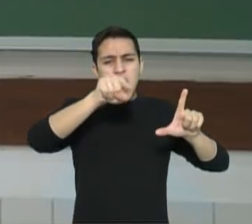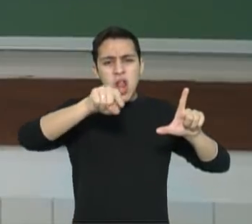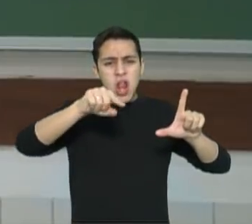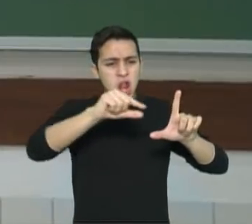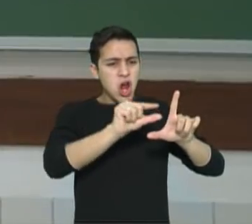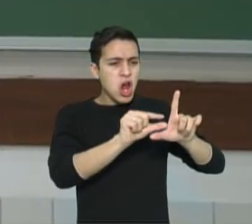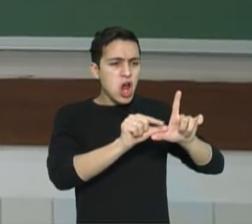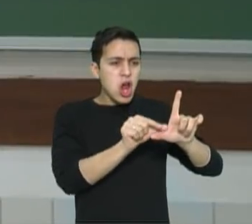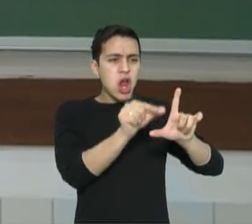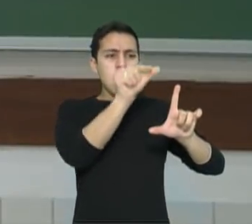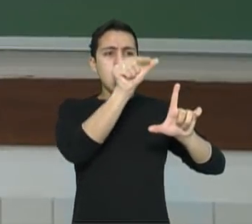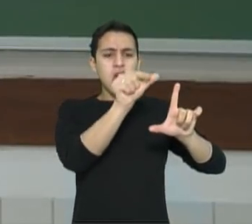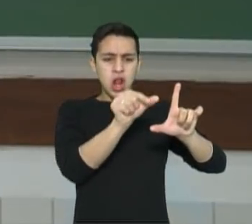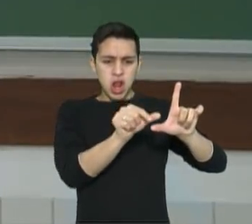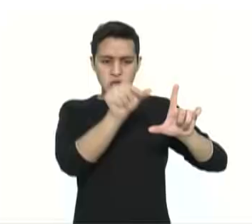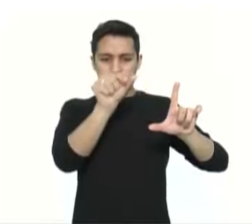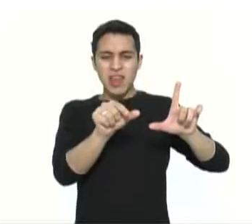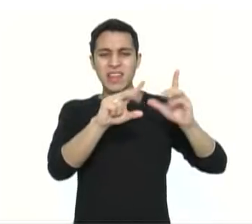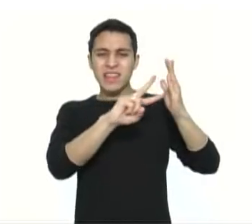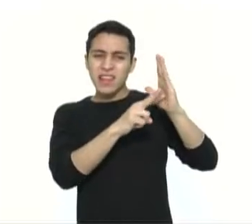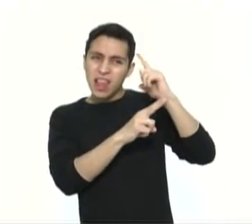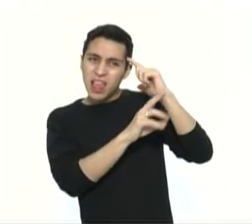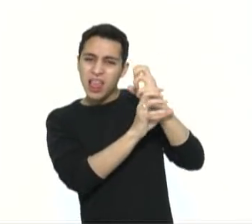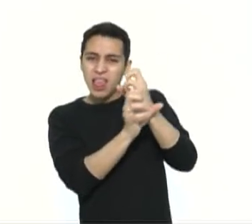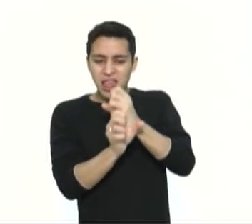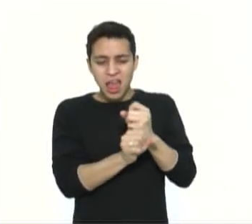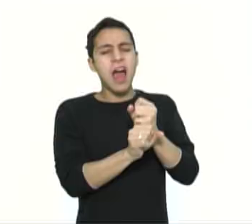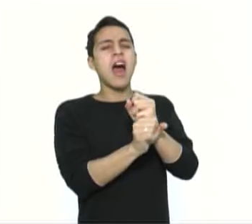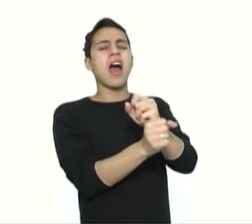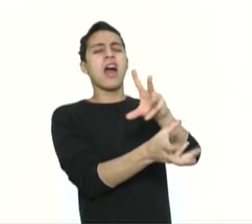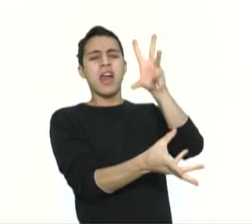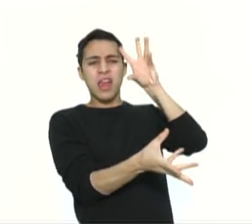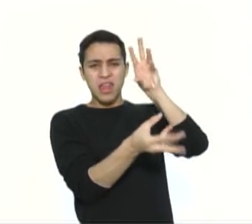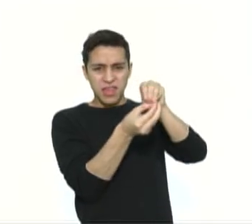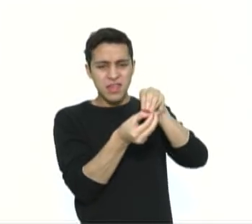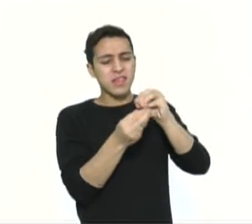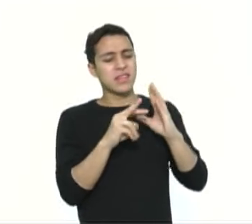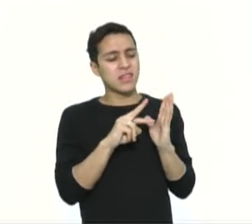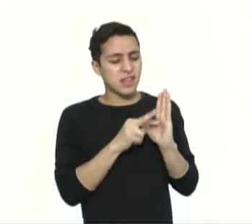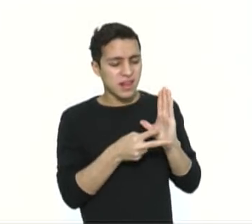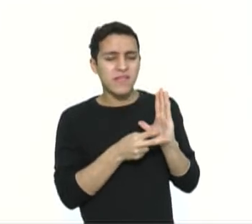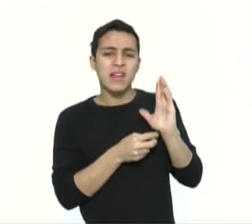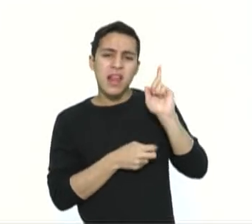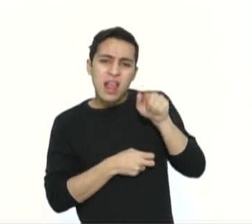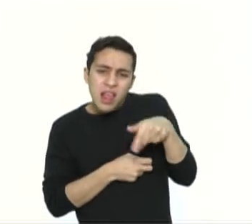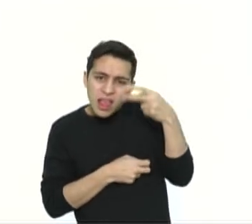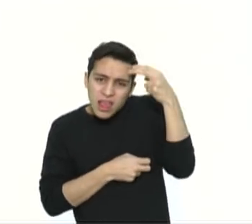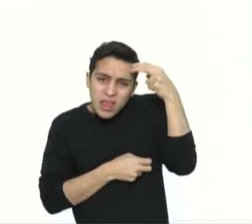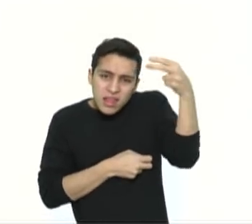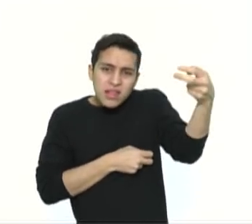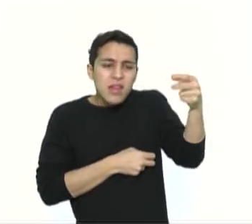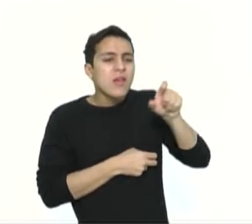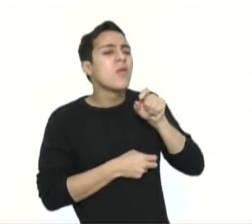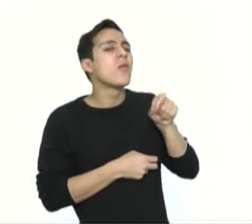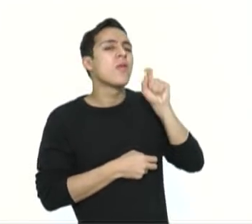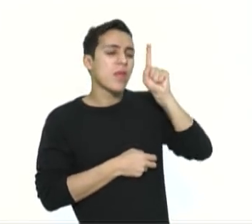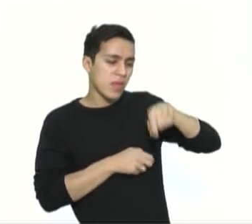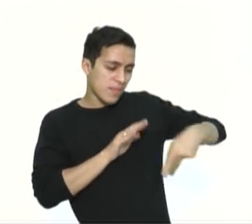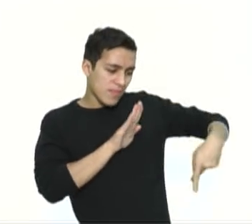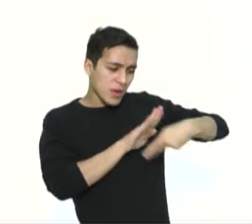ali? Desenvolver equações. Então você já se liga quando você vê o gráfico, automaticamente você já lembra da